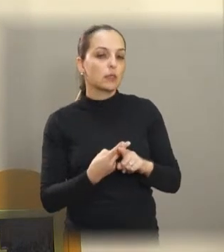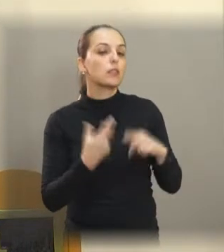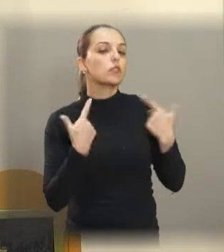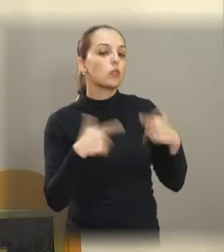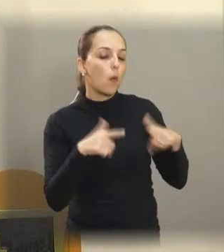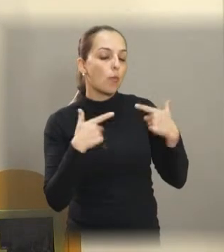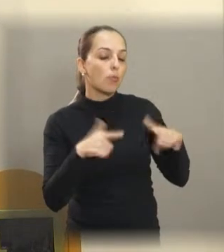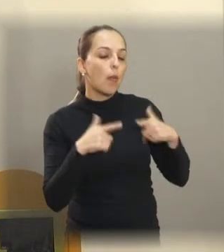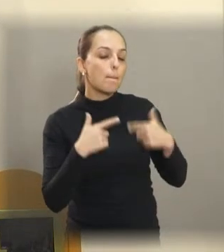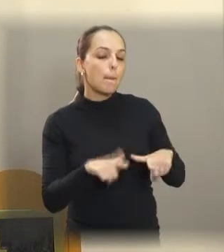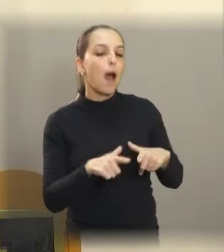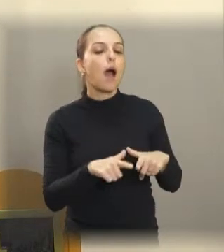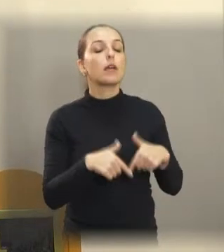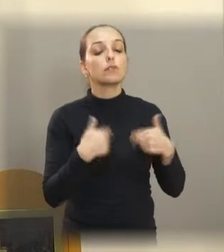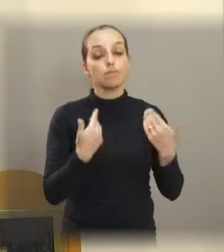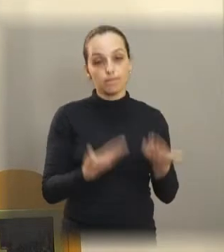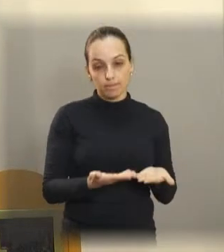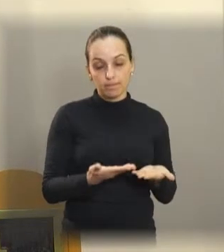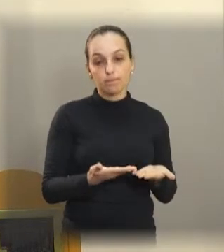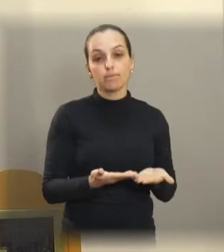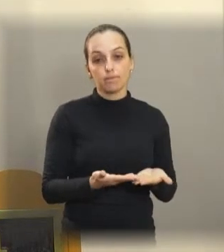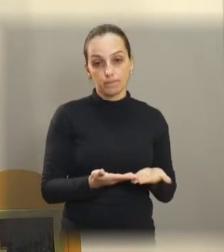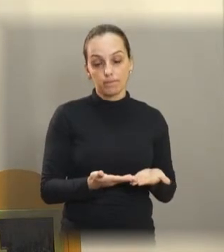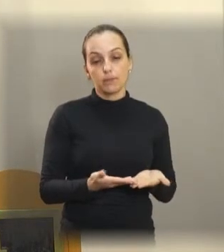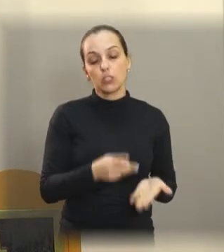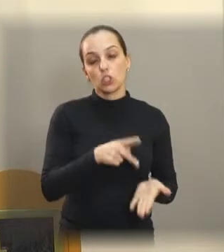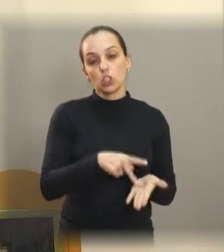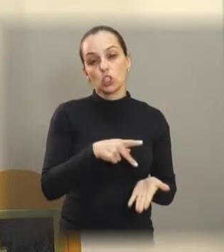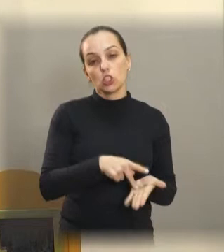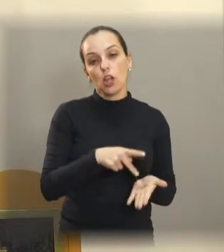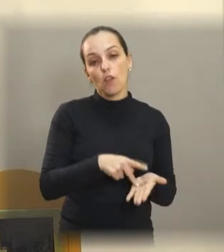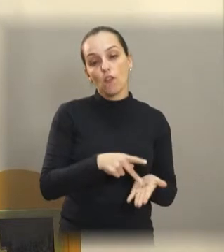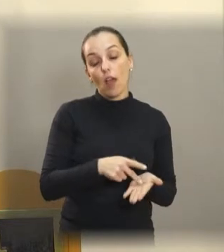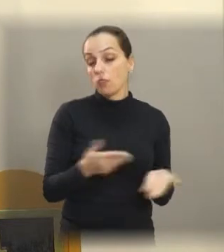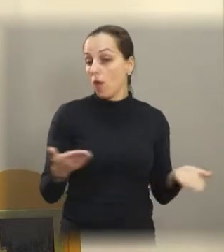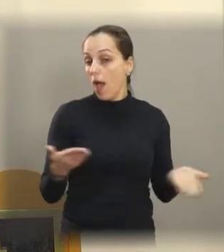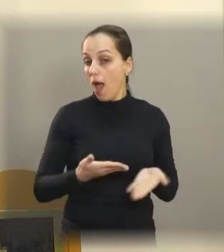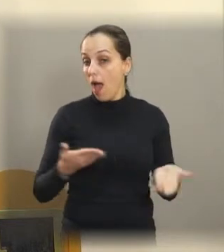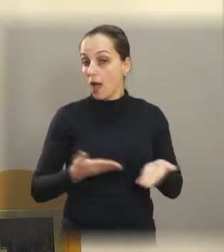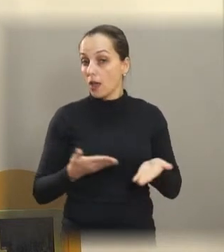à frente da pasta. Então, evidentemente que ela está tomando